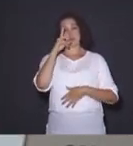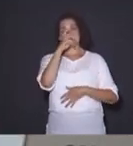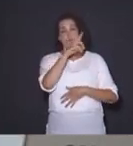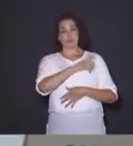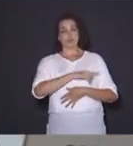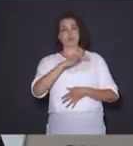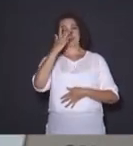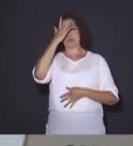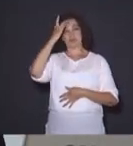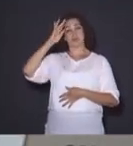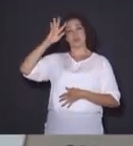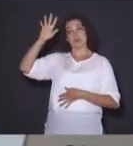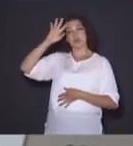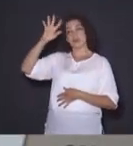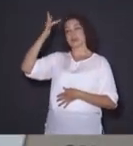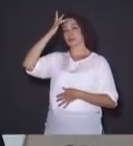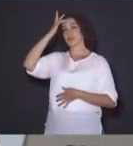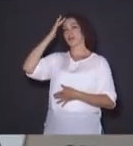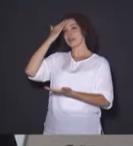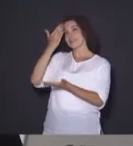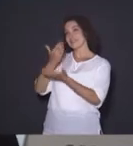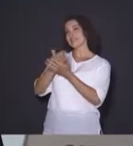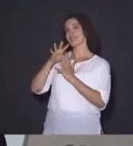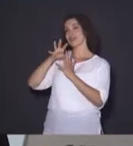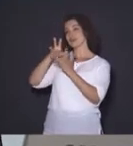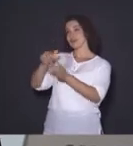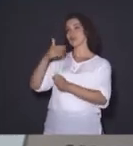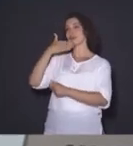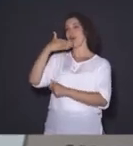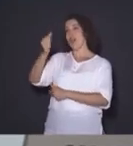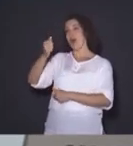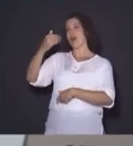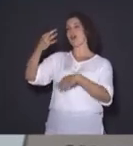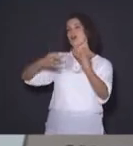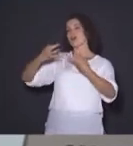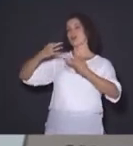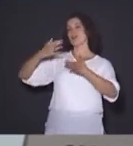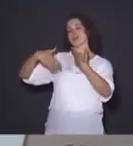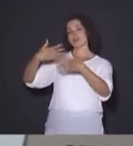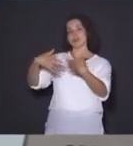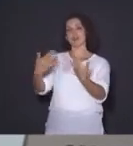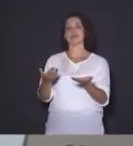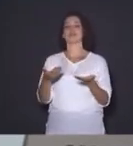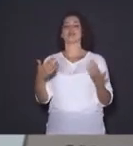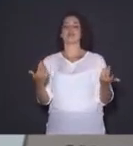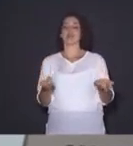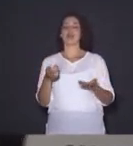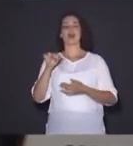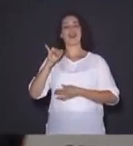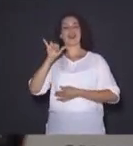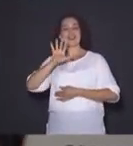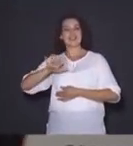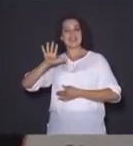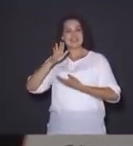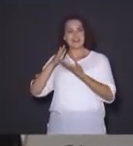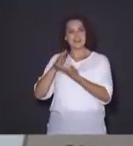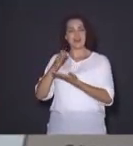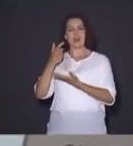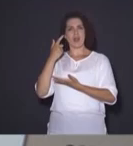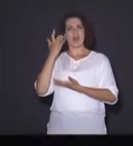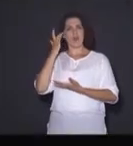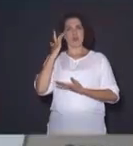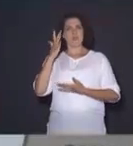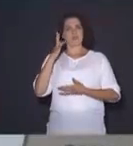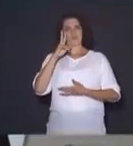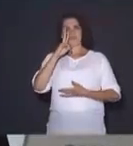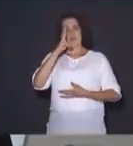sonhadores para aqueles que acreditam no mundo melhor mais justo né então é essa imagem eu achava bem chocante né porque